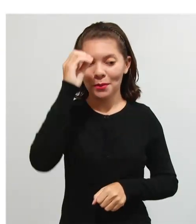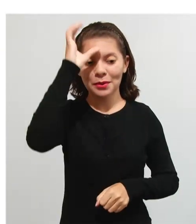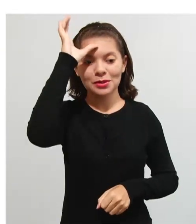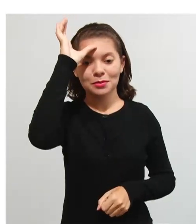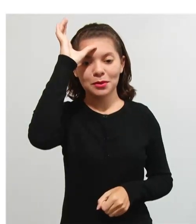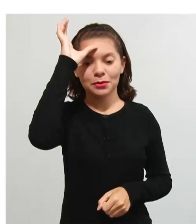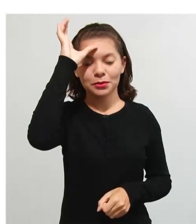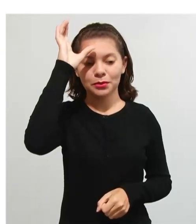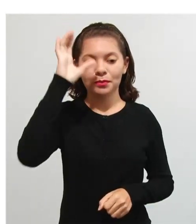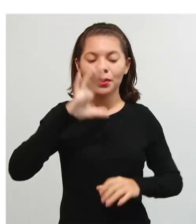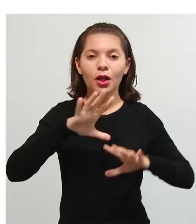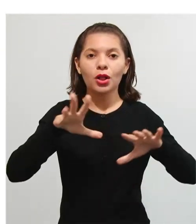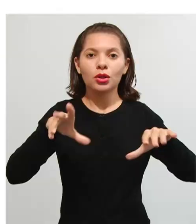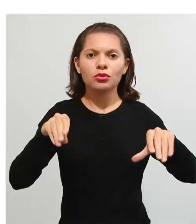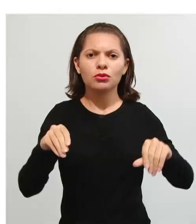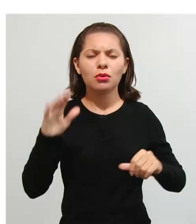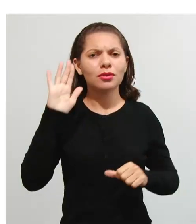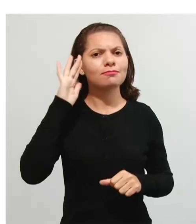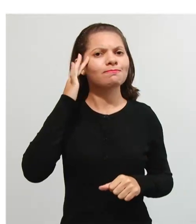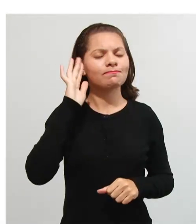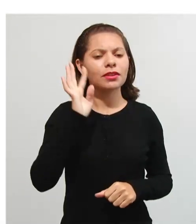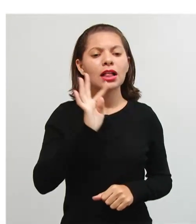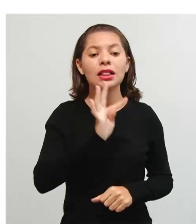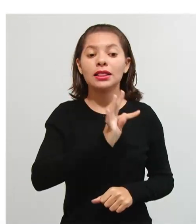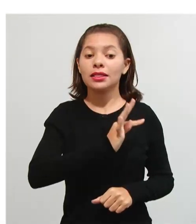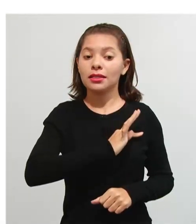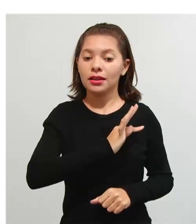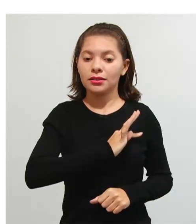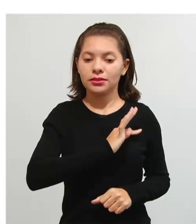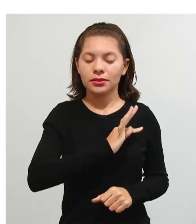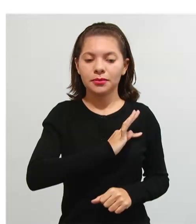Toda aprendizagem técnica, teórica, né?